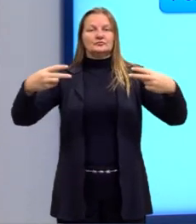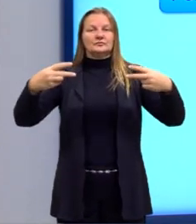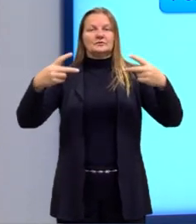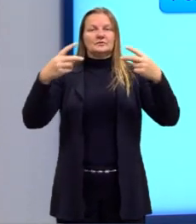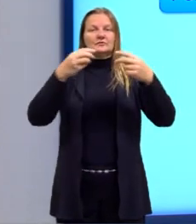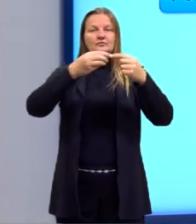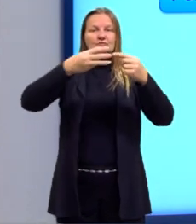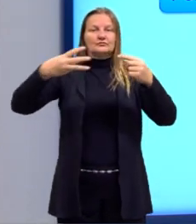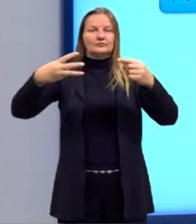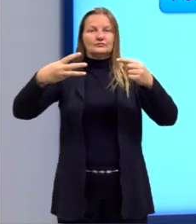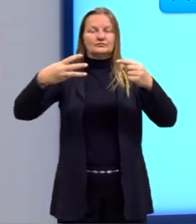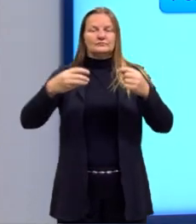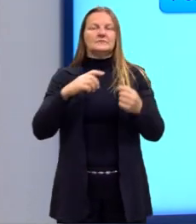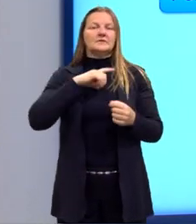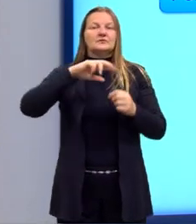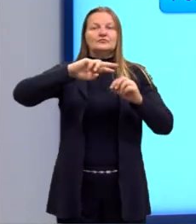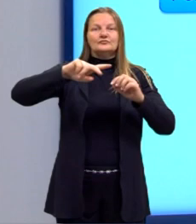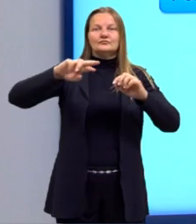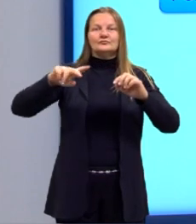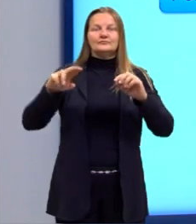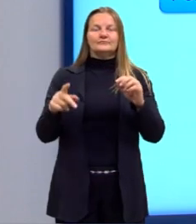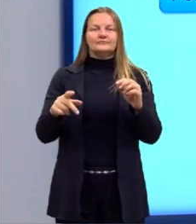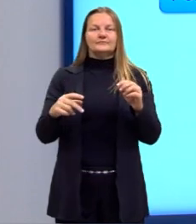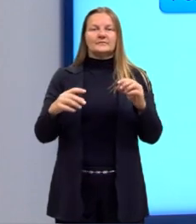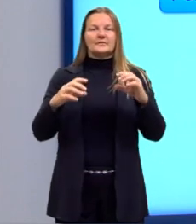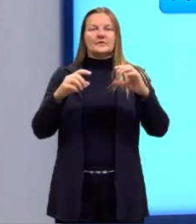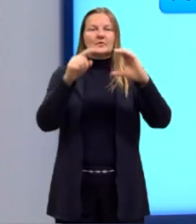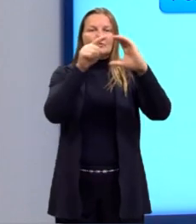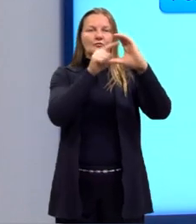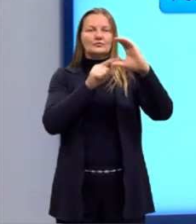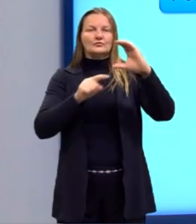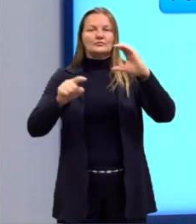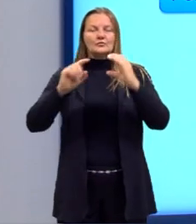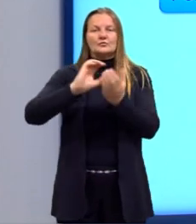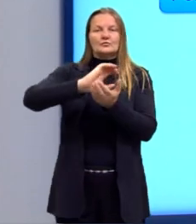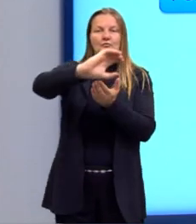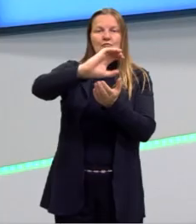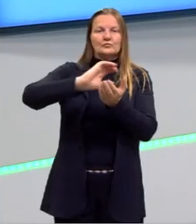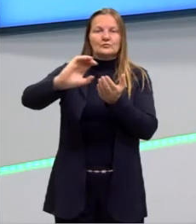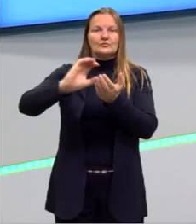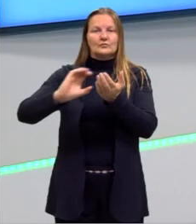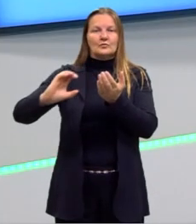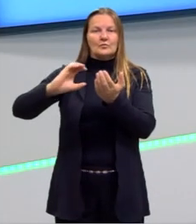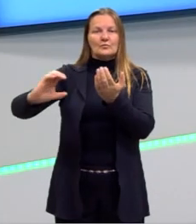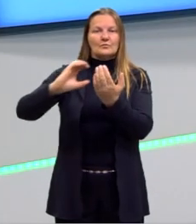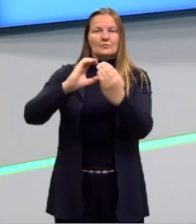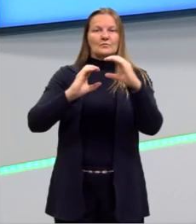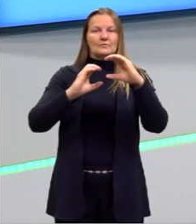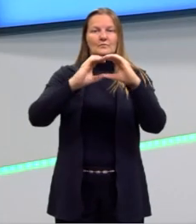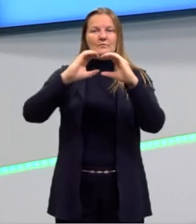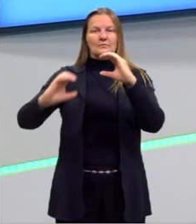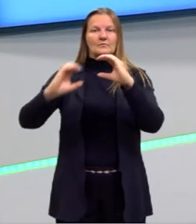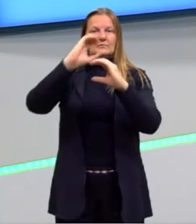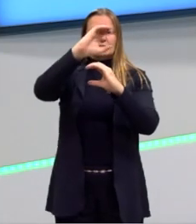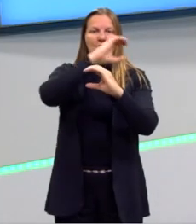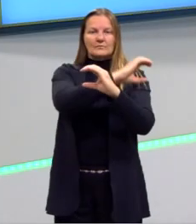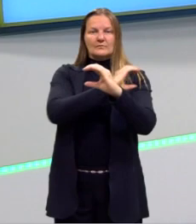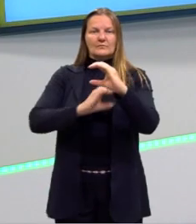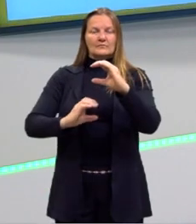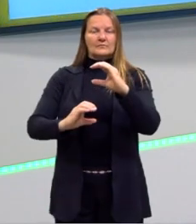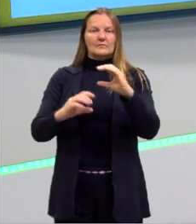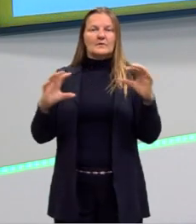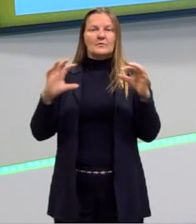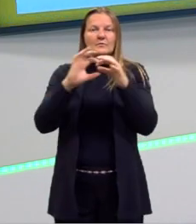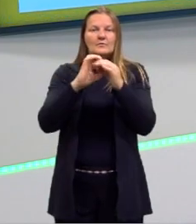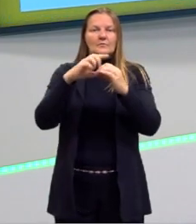ou triplas aí formar as cadeias carbônicas que essa junção entre átomos de carbono